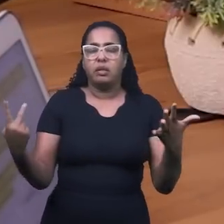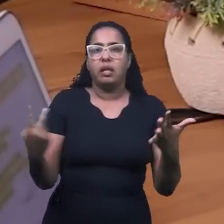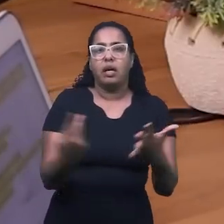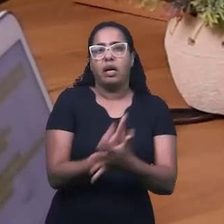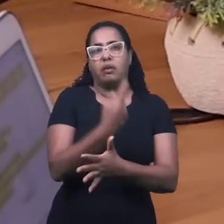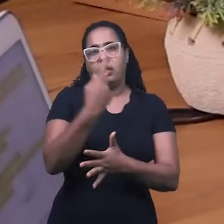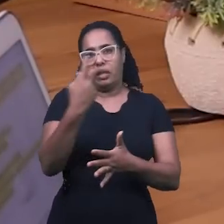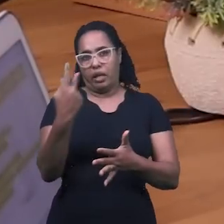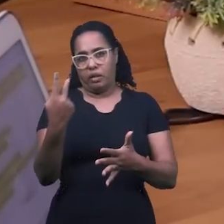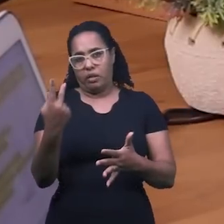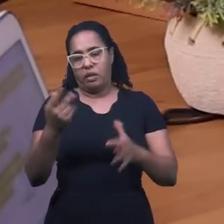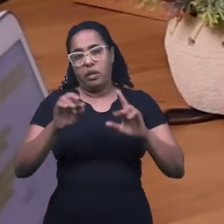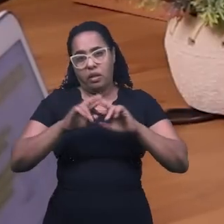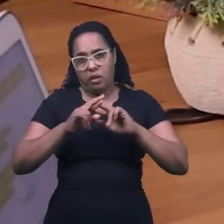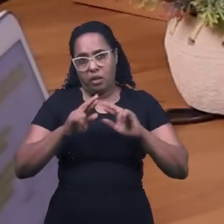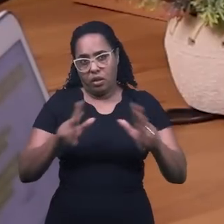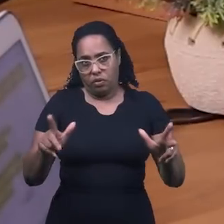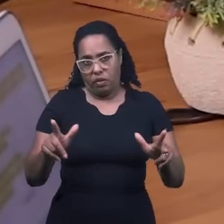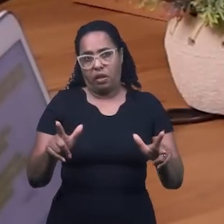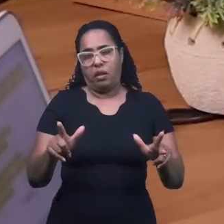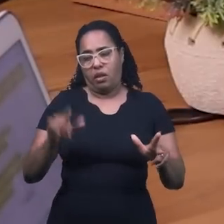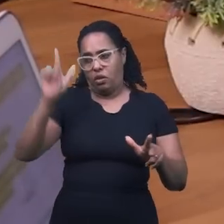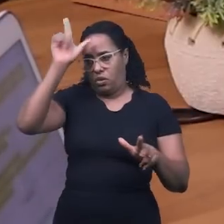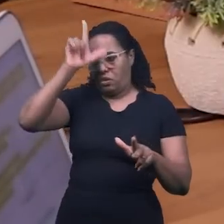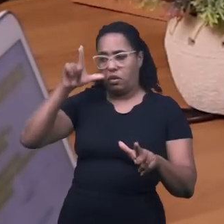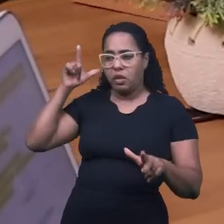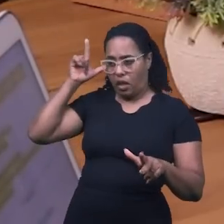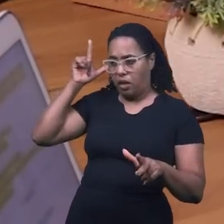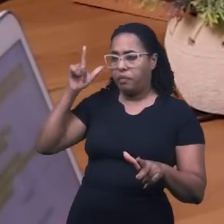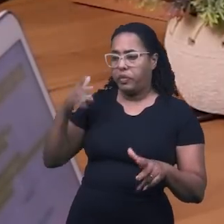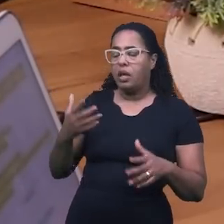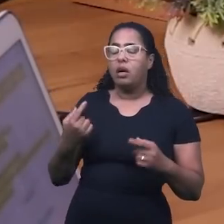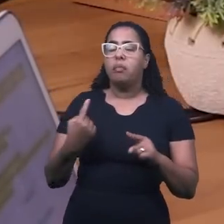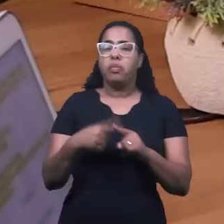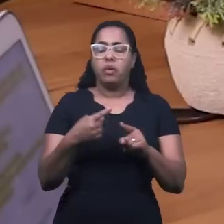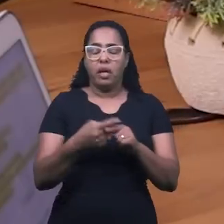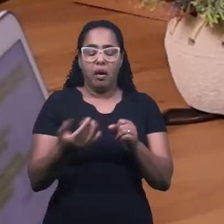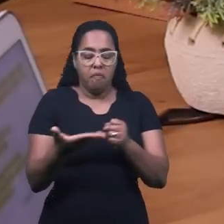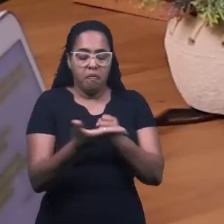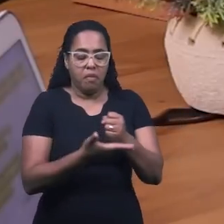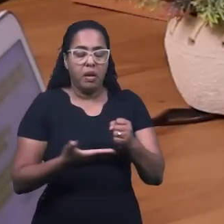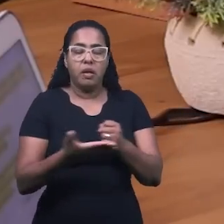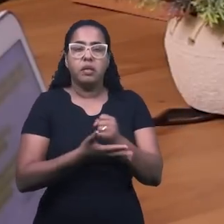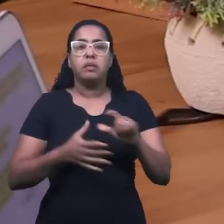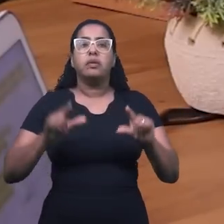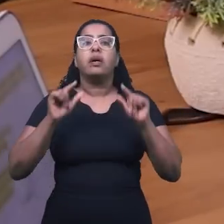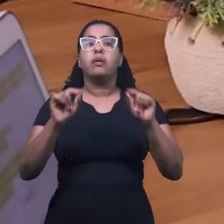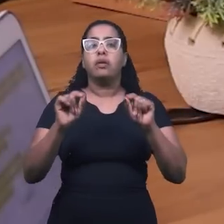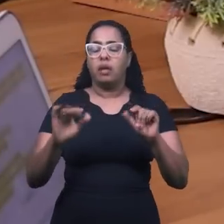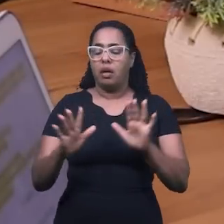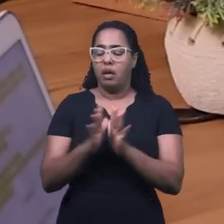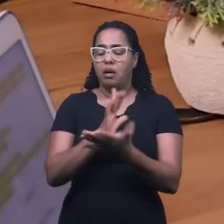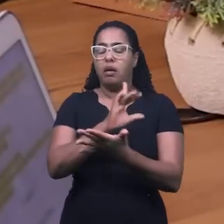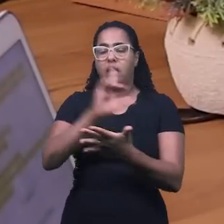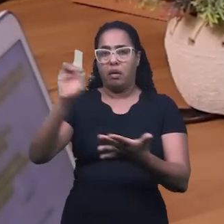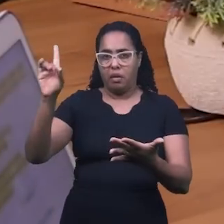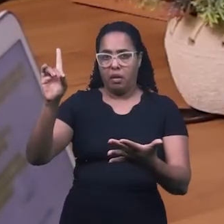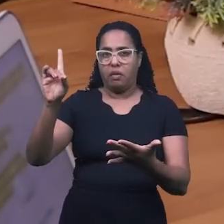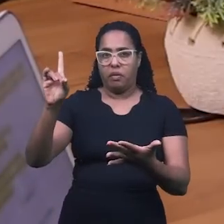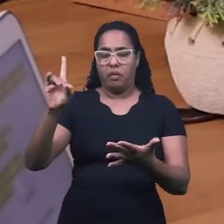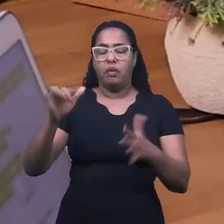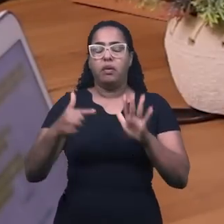coisas acontecem, elas são muito diferentes, mas tem uma coisa que é fundamento, que é básico, que